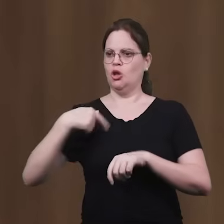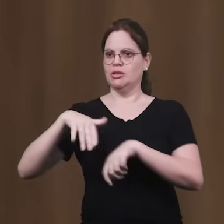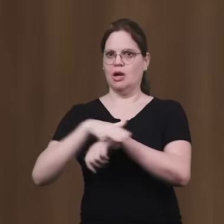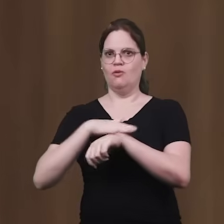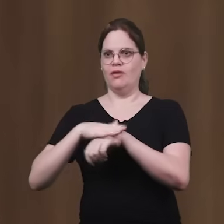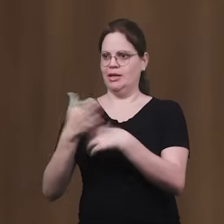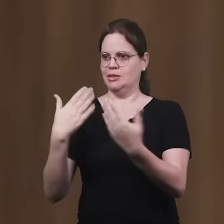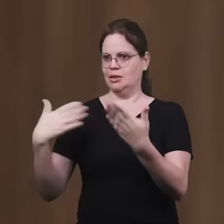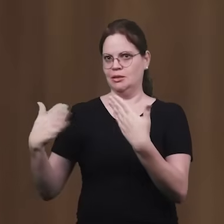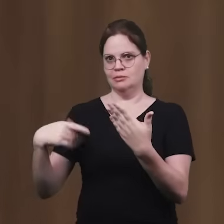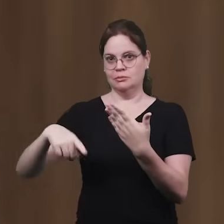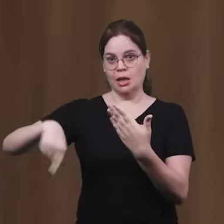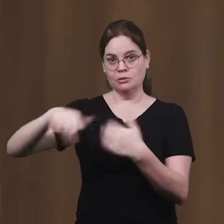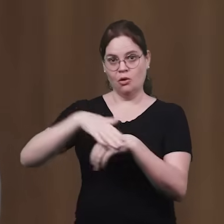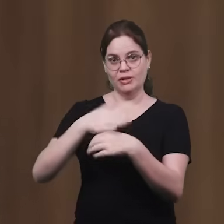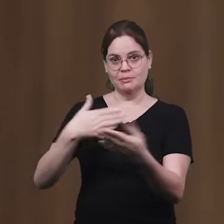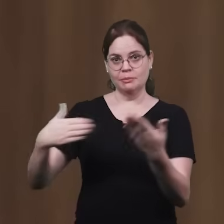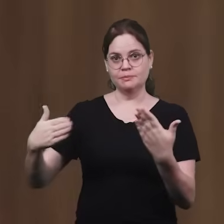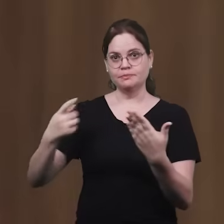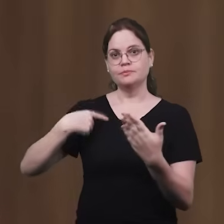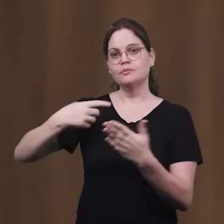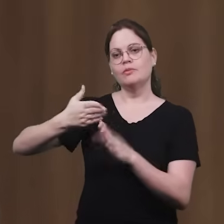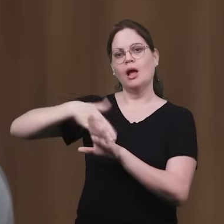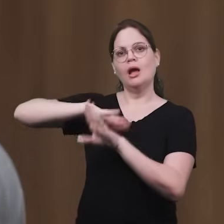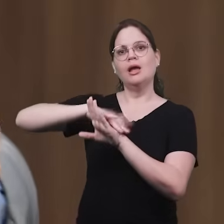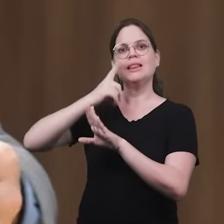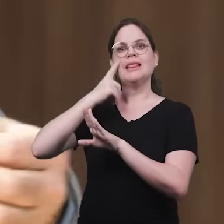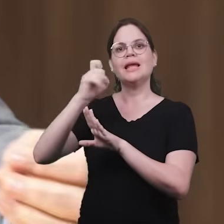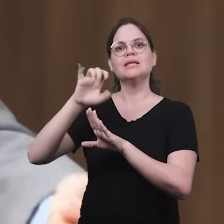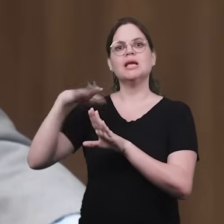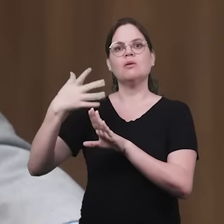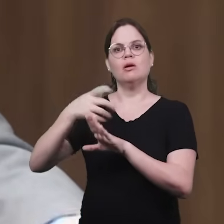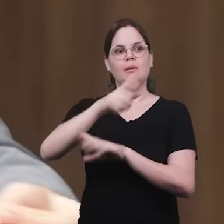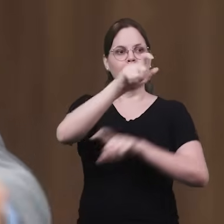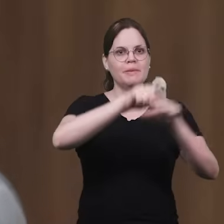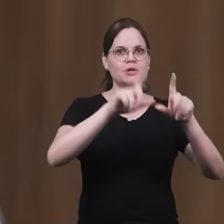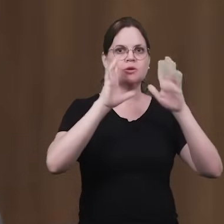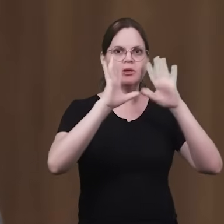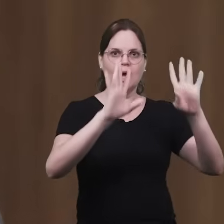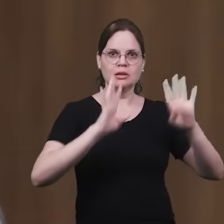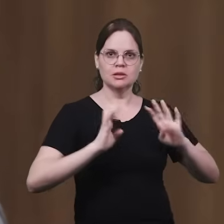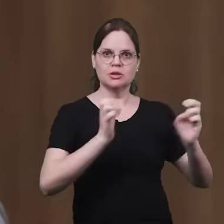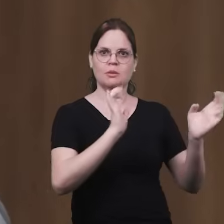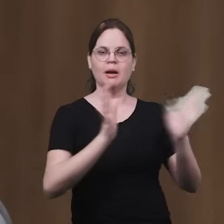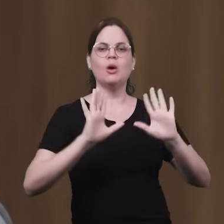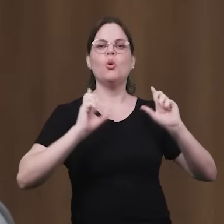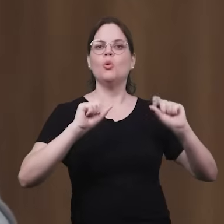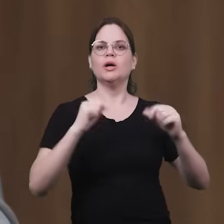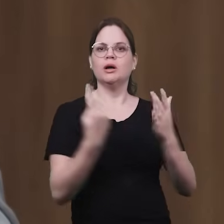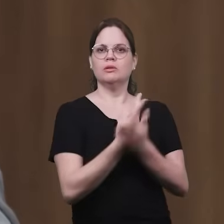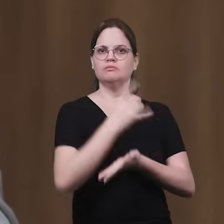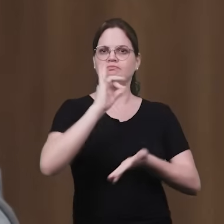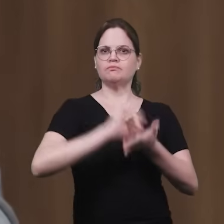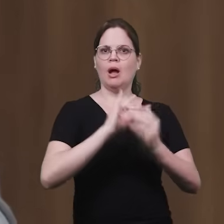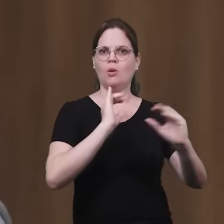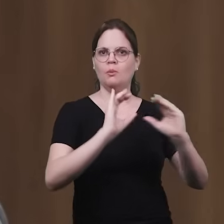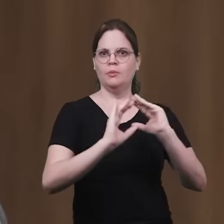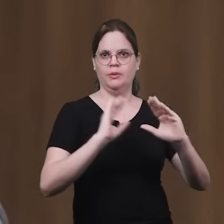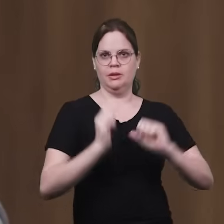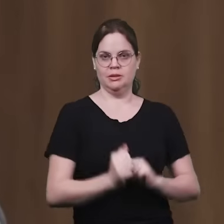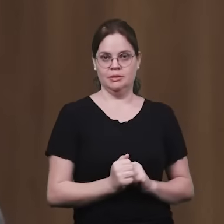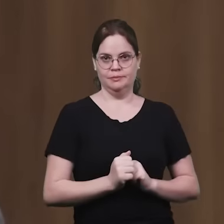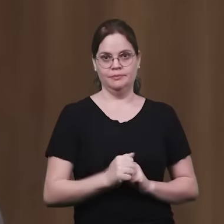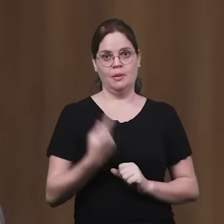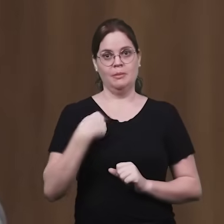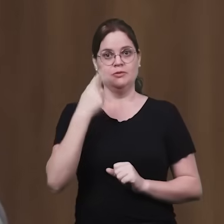conversa, é que as pessoas estejam conscientes de qual é a realidade da comunicação. Tá? Mas quando você ouve uma